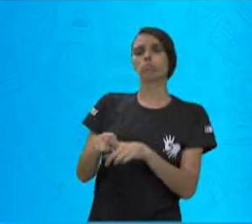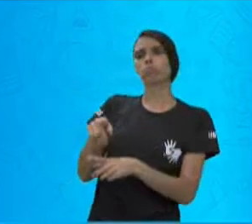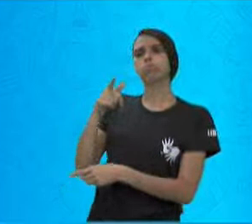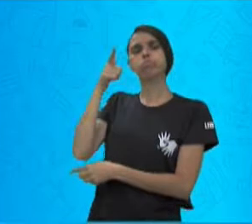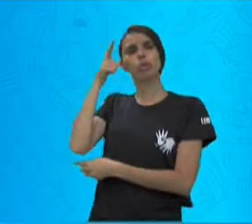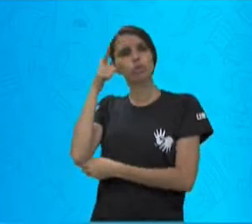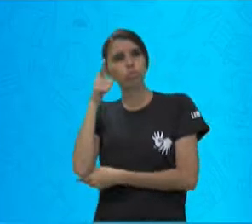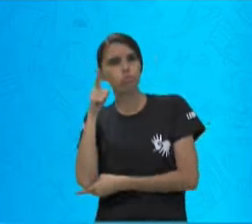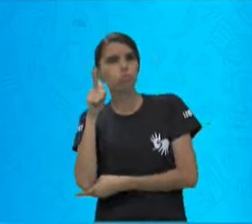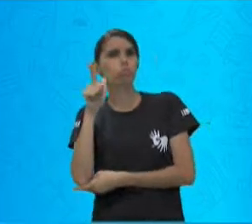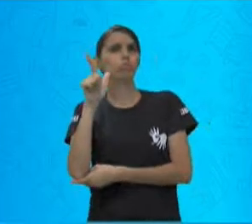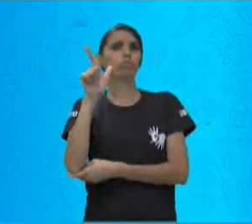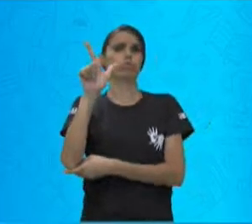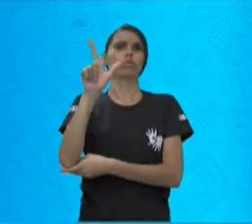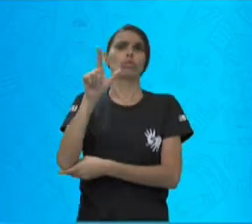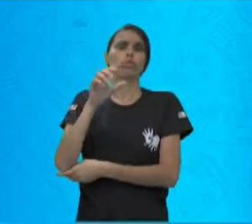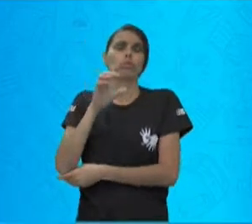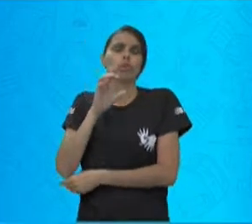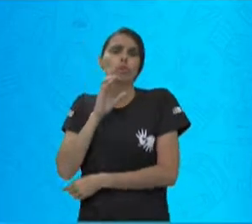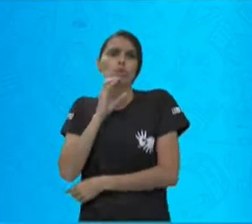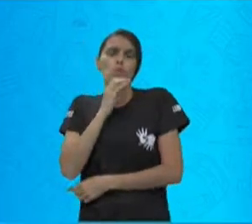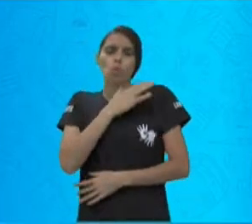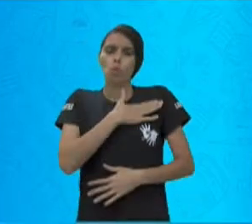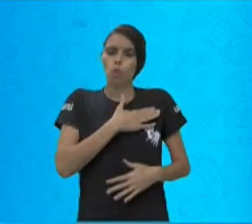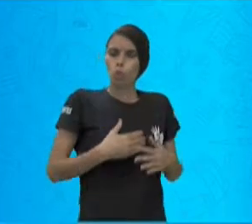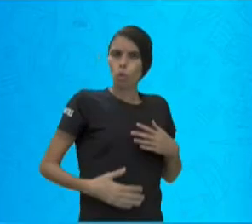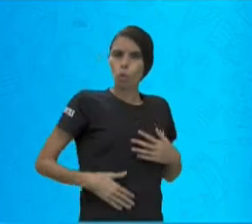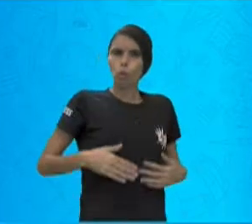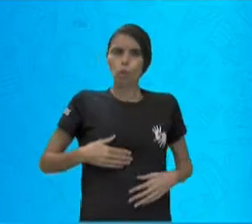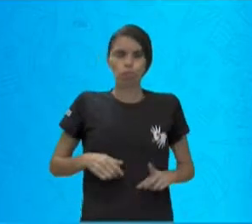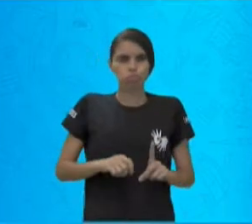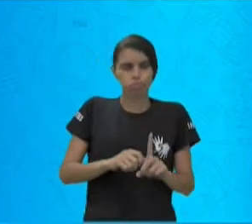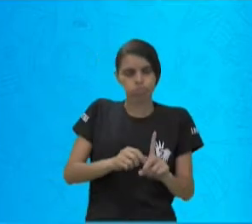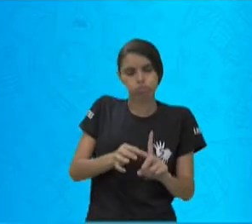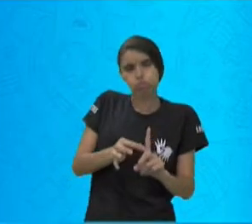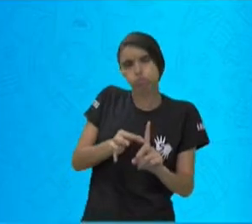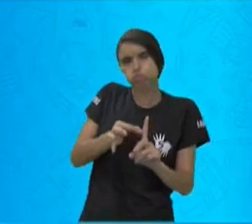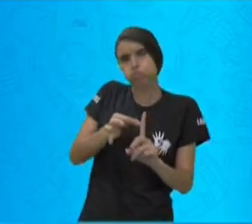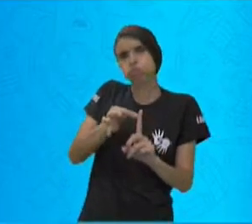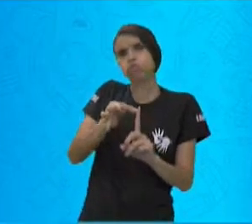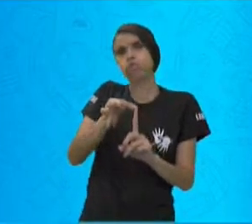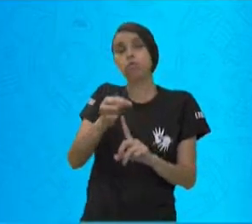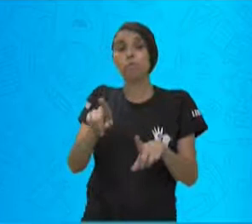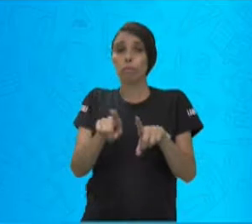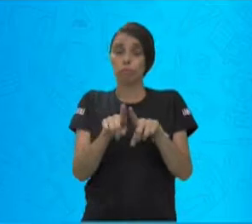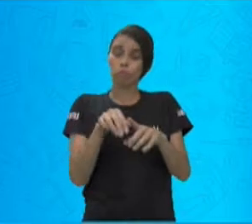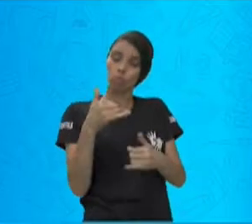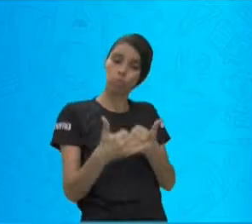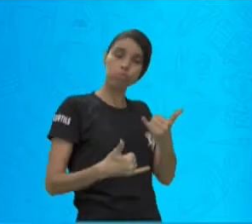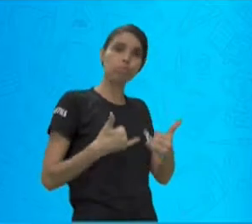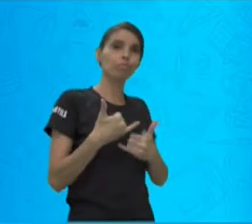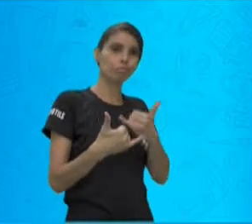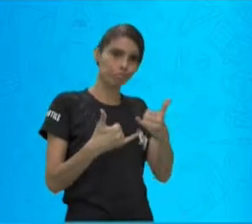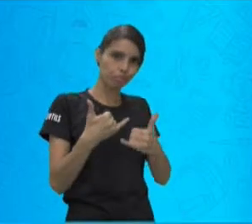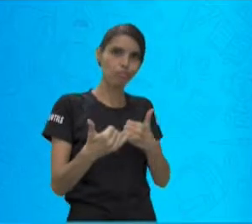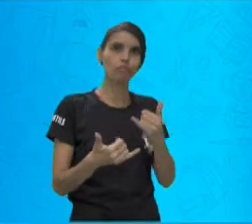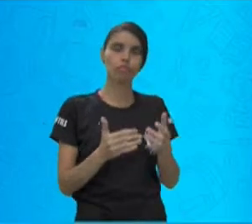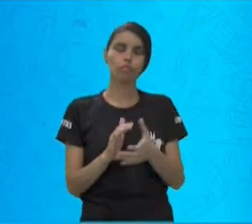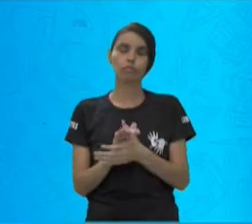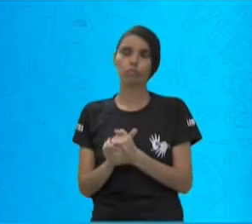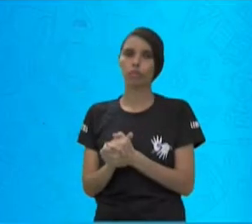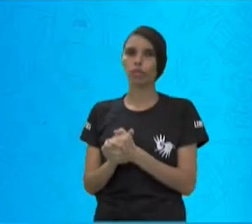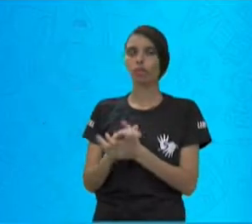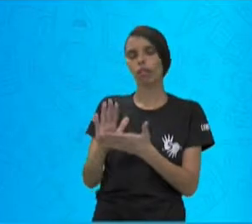durante o inverno e também como um instrumento de recreação e junto com